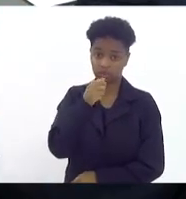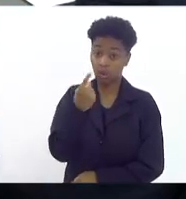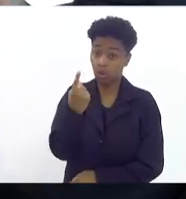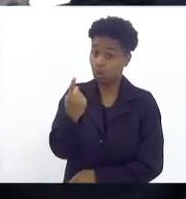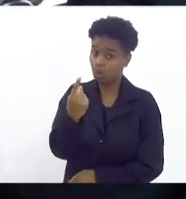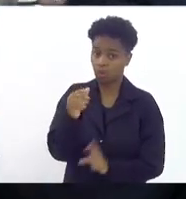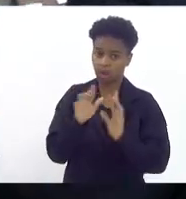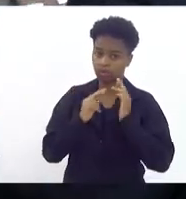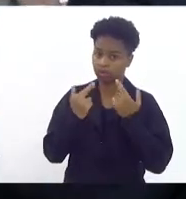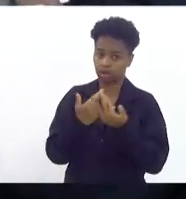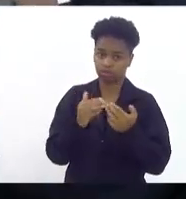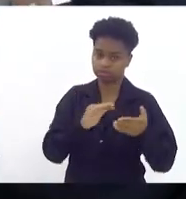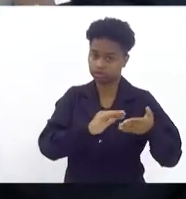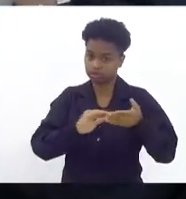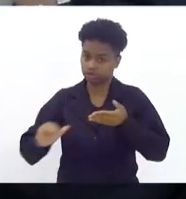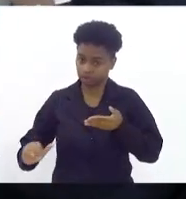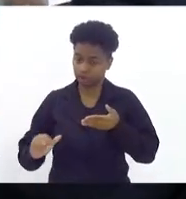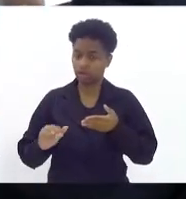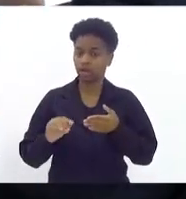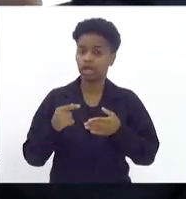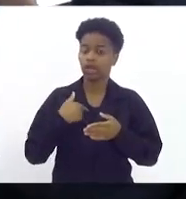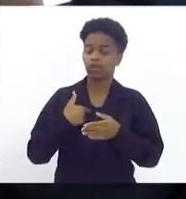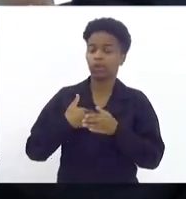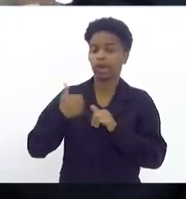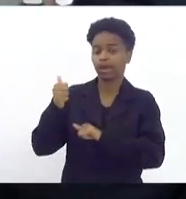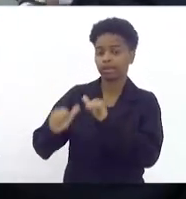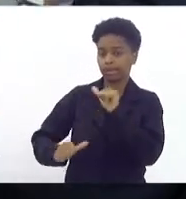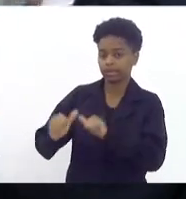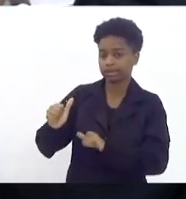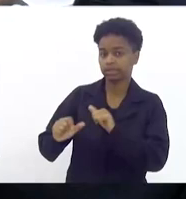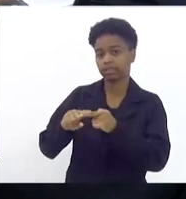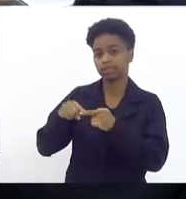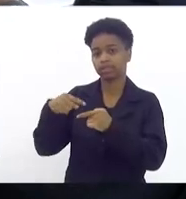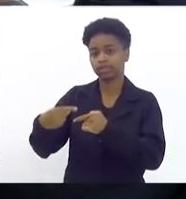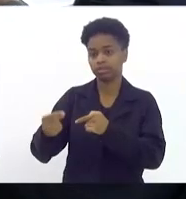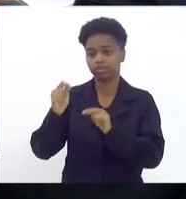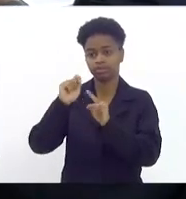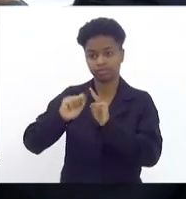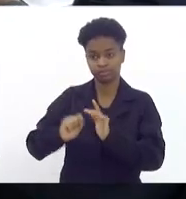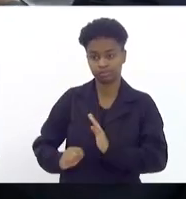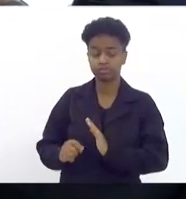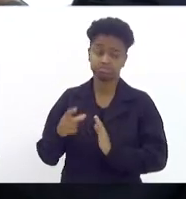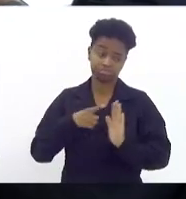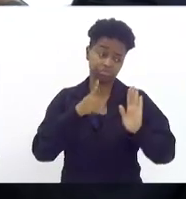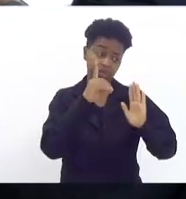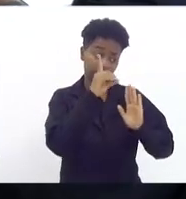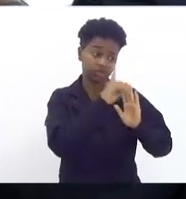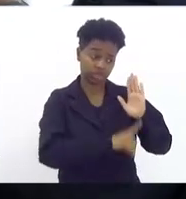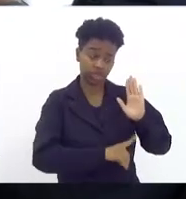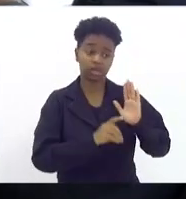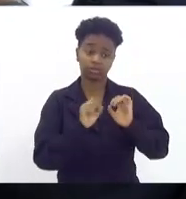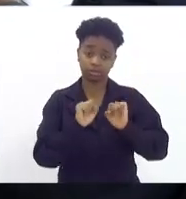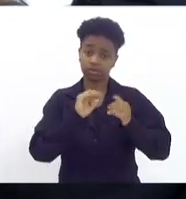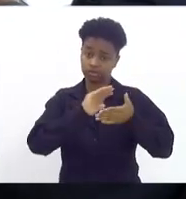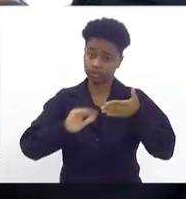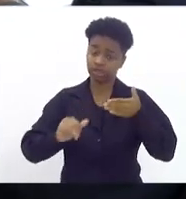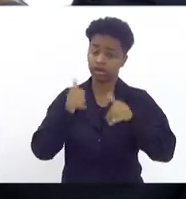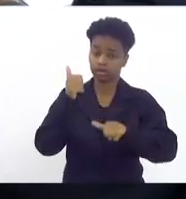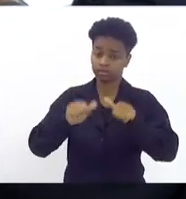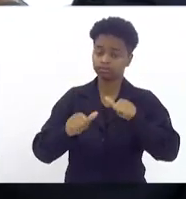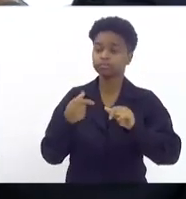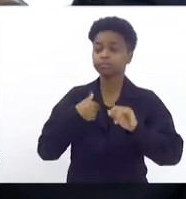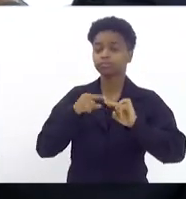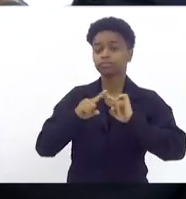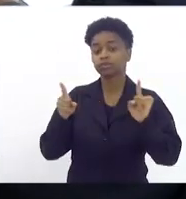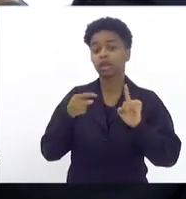tirando essas questões que foram levantadas aqui, com as quais eu concordo. Assim, óbvio, Vossa Excelência tem todo o direito, está retirado de mas vista, mas eu também tá funcionando, concordo com